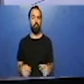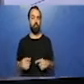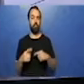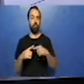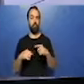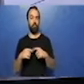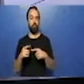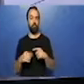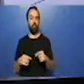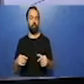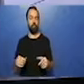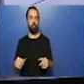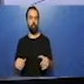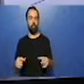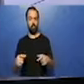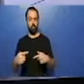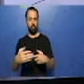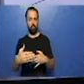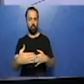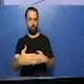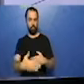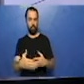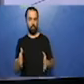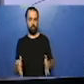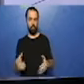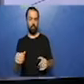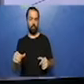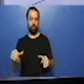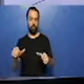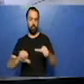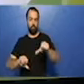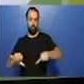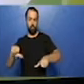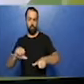equipamentos usados no processo de filtração.